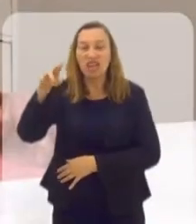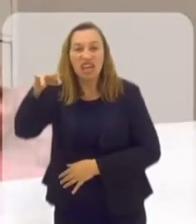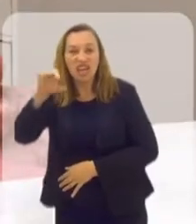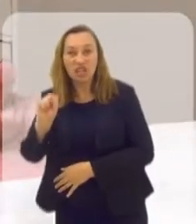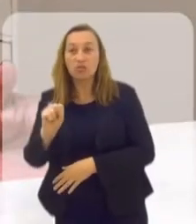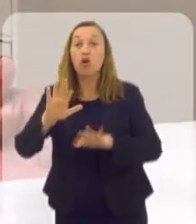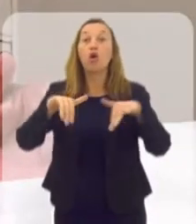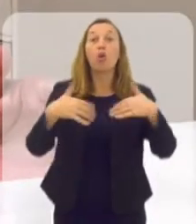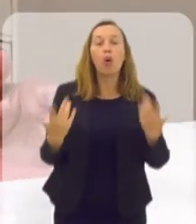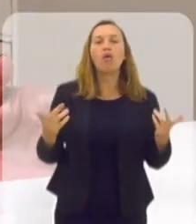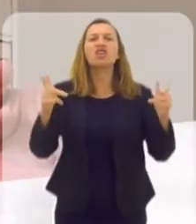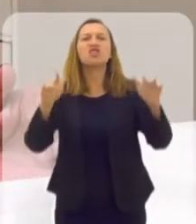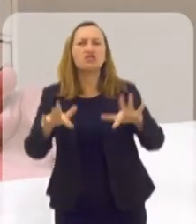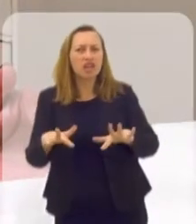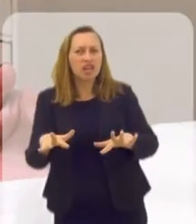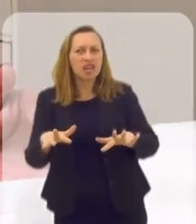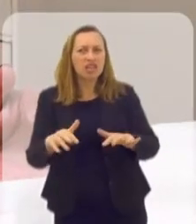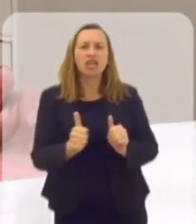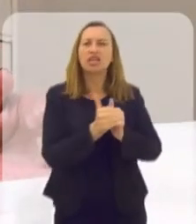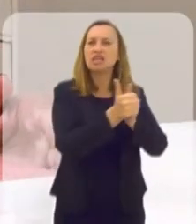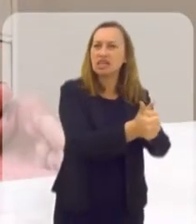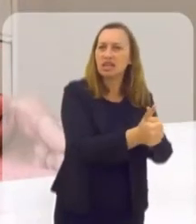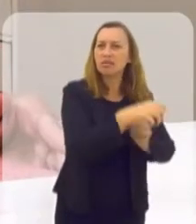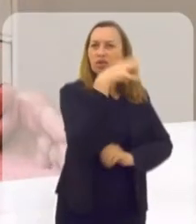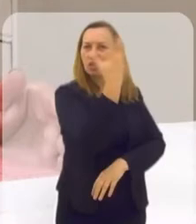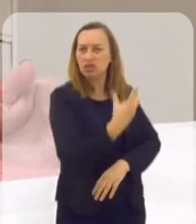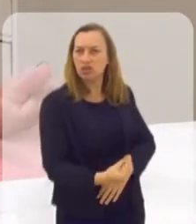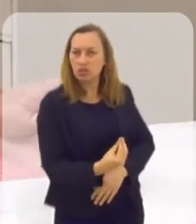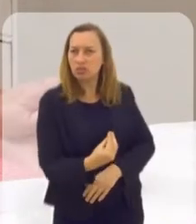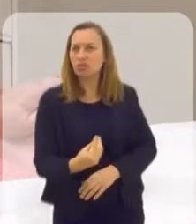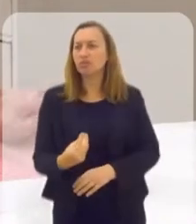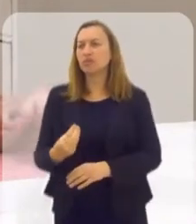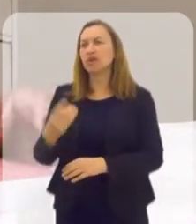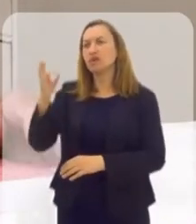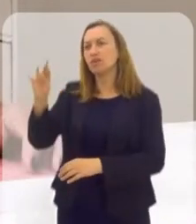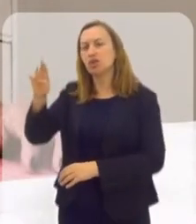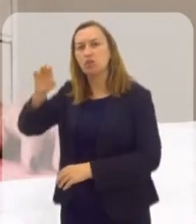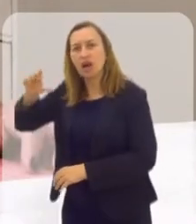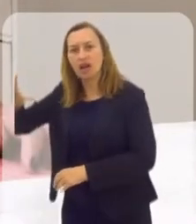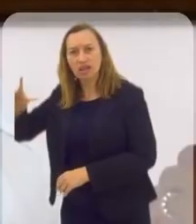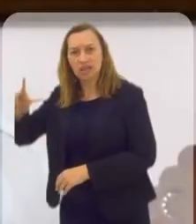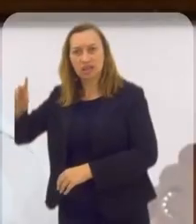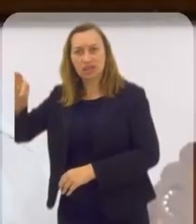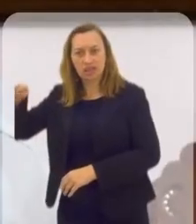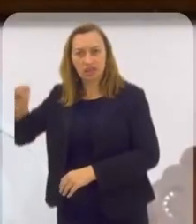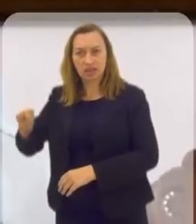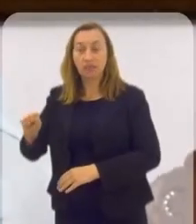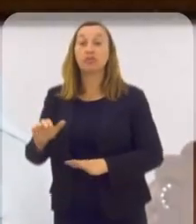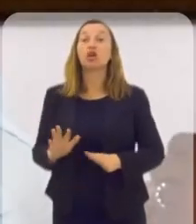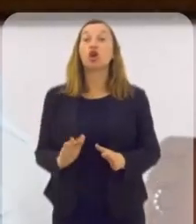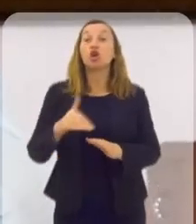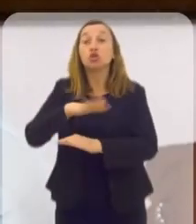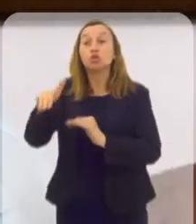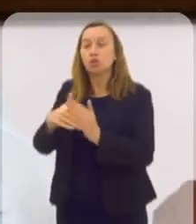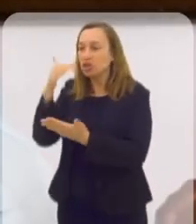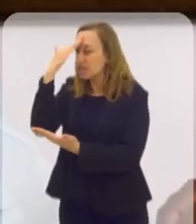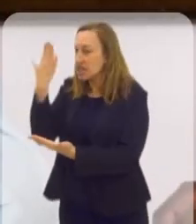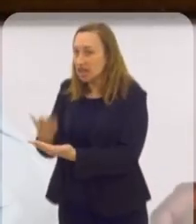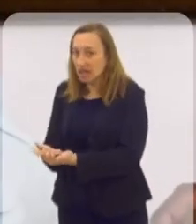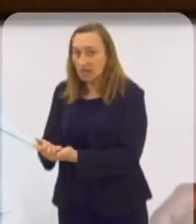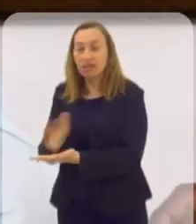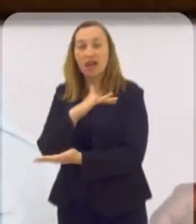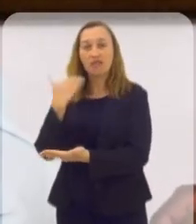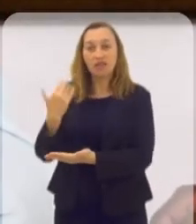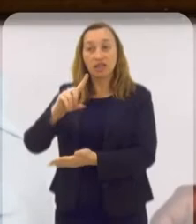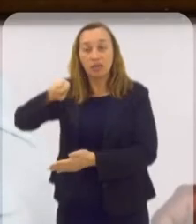Qual é a diferença entre o segmento espírita ou espiritualista? Então, espiritualistas são todos que creem que